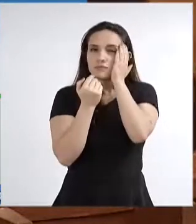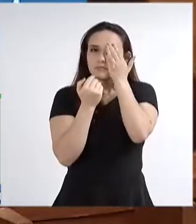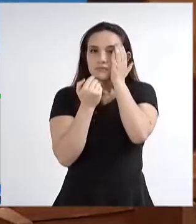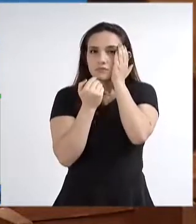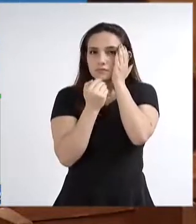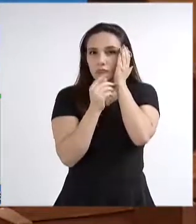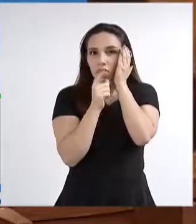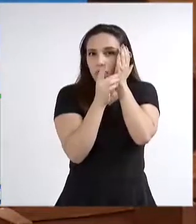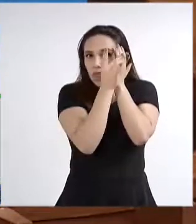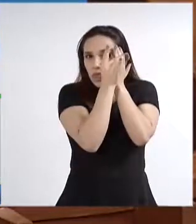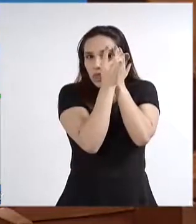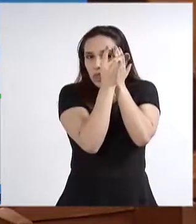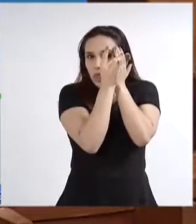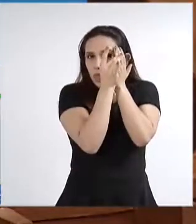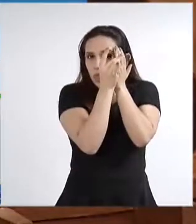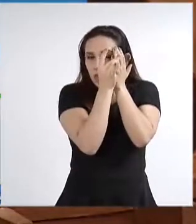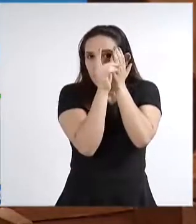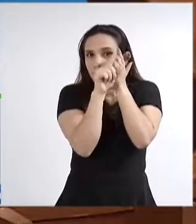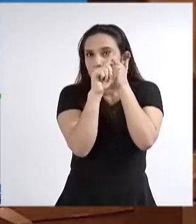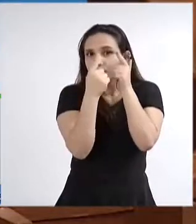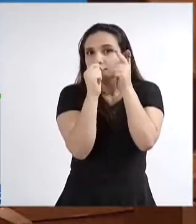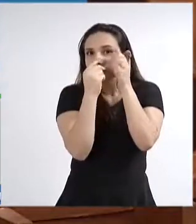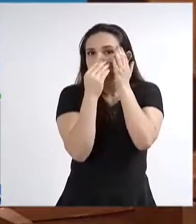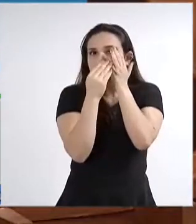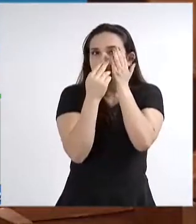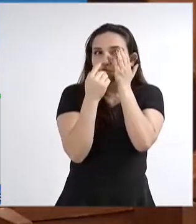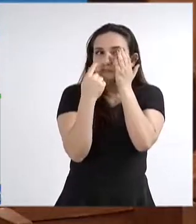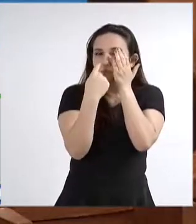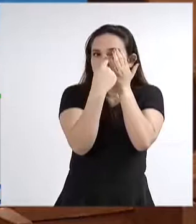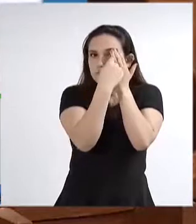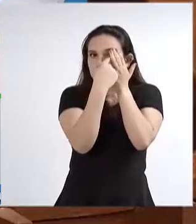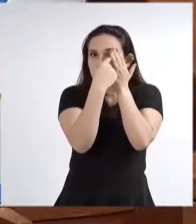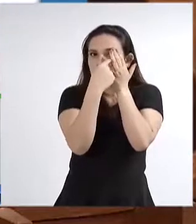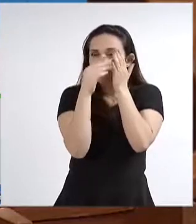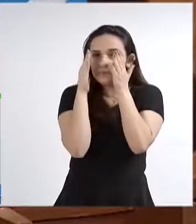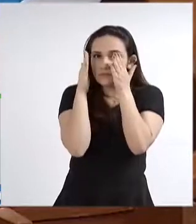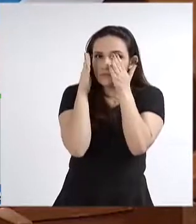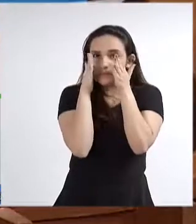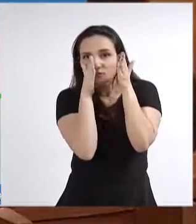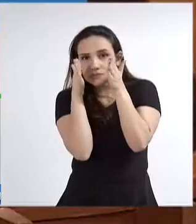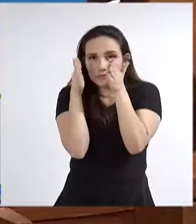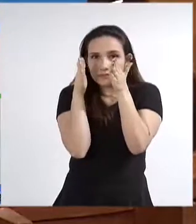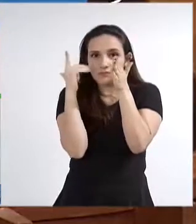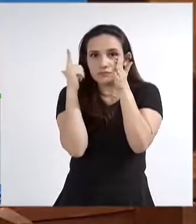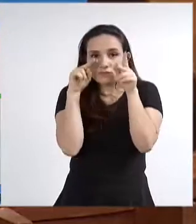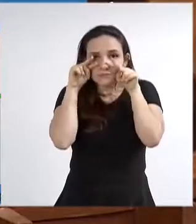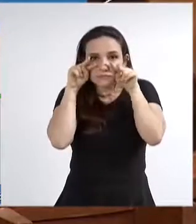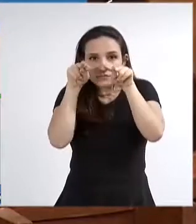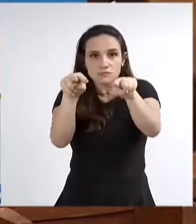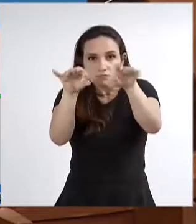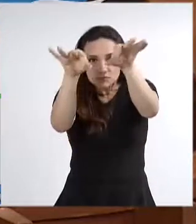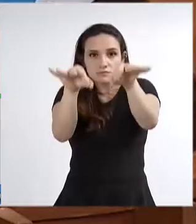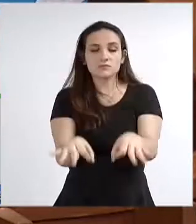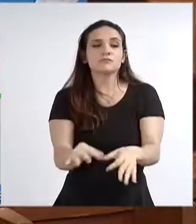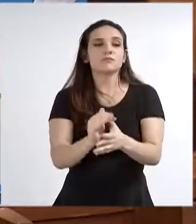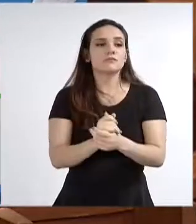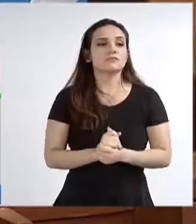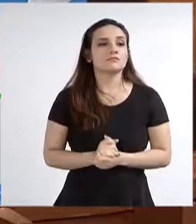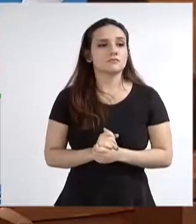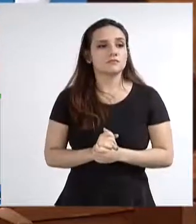outra precisa de fazer essa correção, então essa cirurgia se chama IAG laser, também será